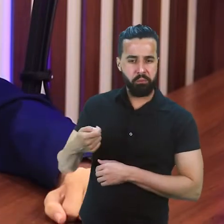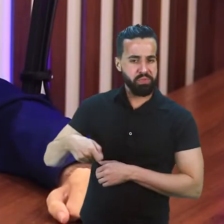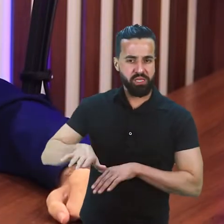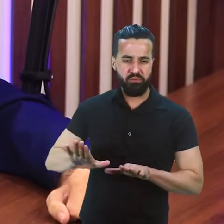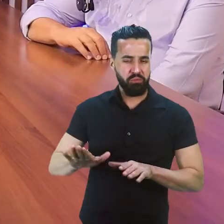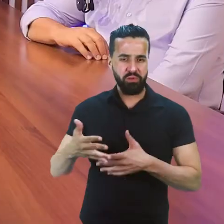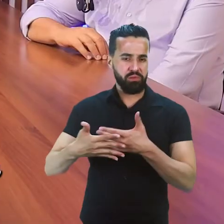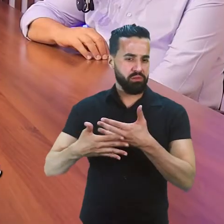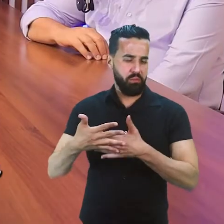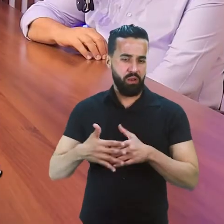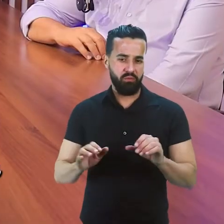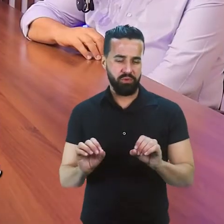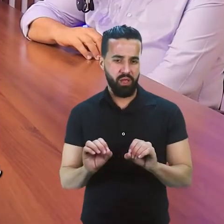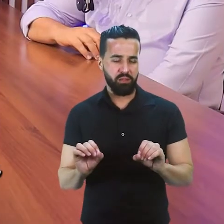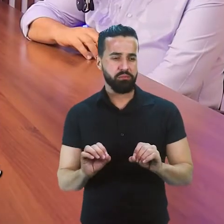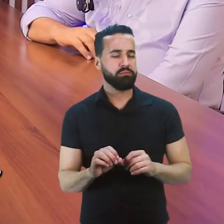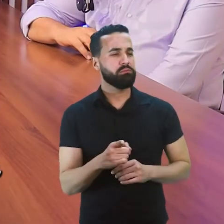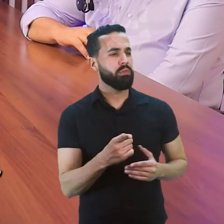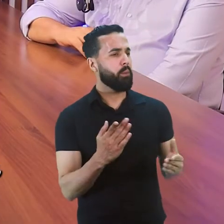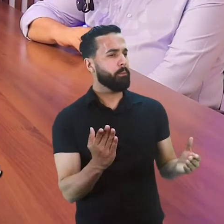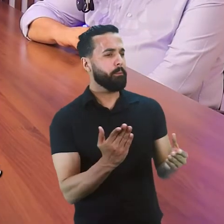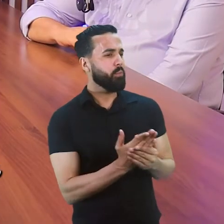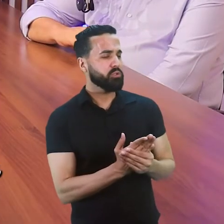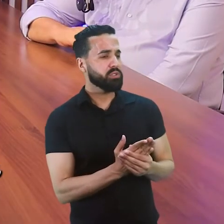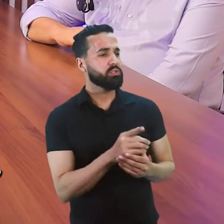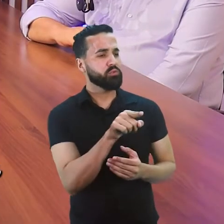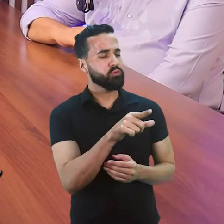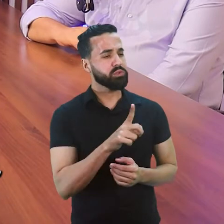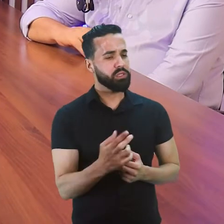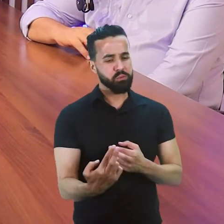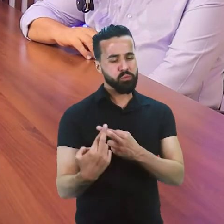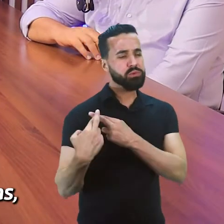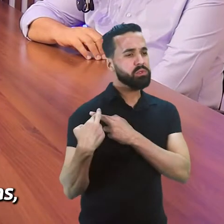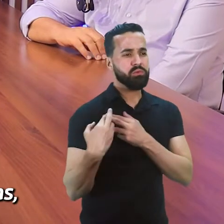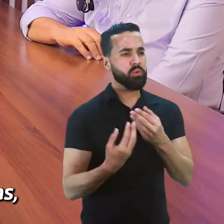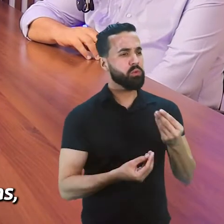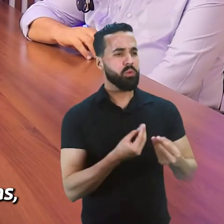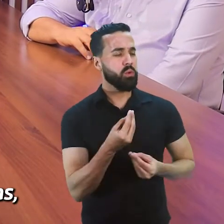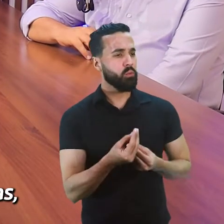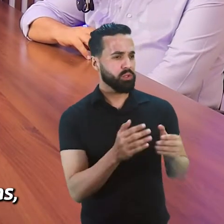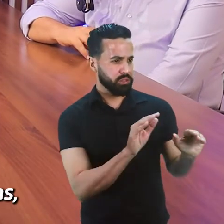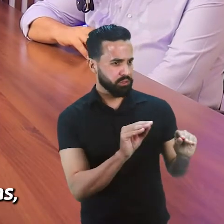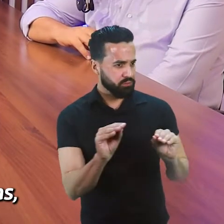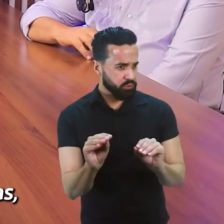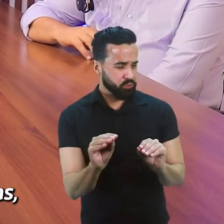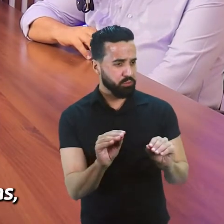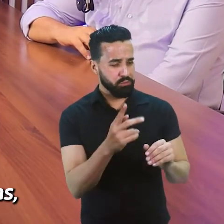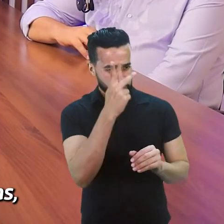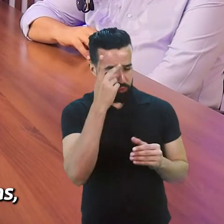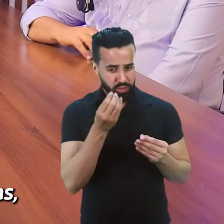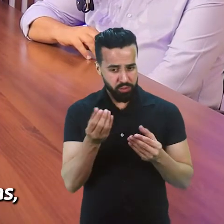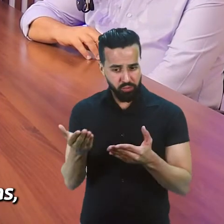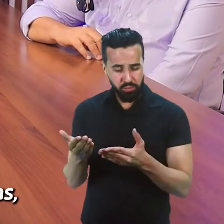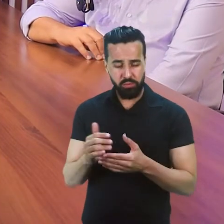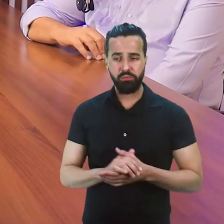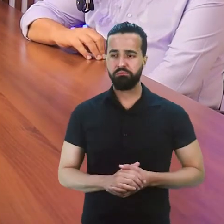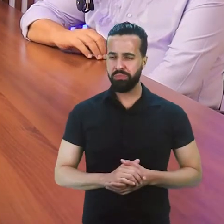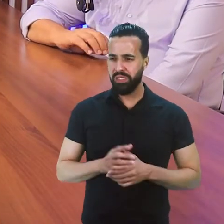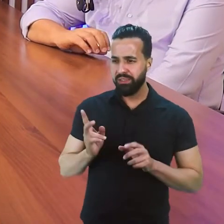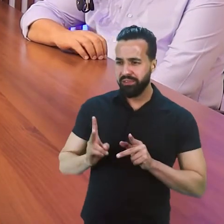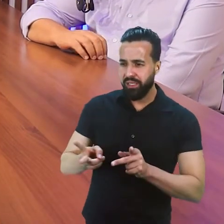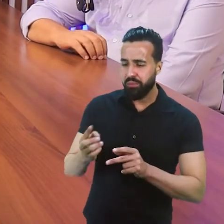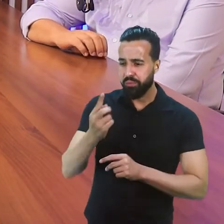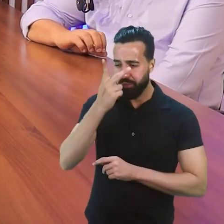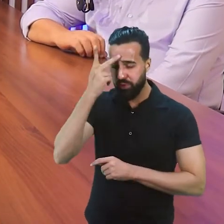questões do escritório, né? Os processos que você estava à frente, você transferiu? A gente sempre teve suporte de outras pessoas,